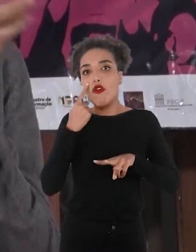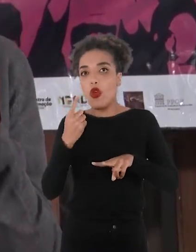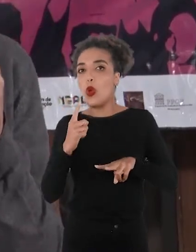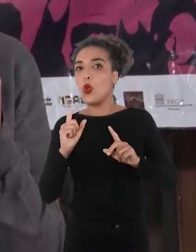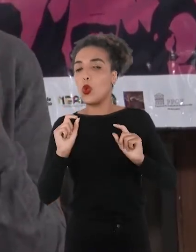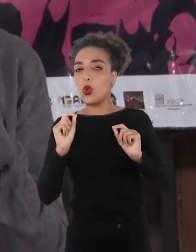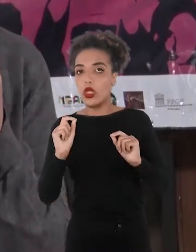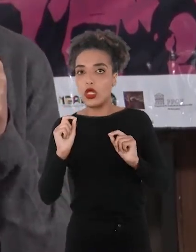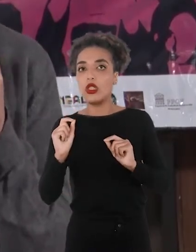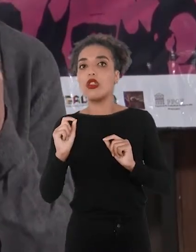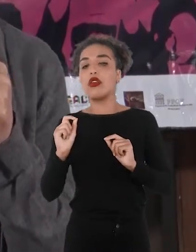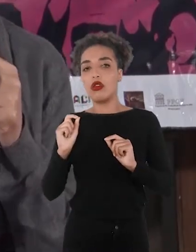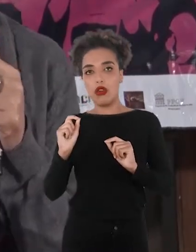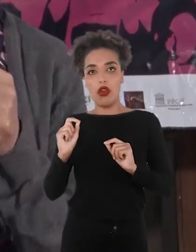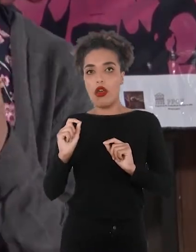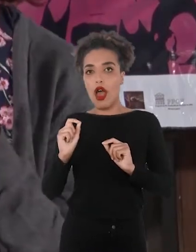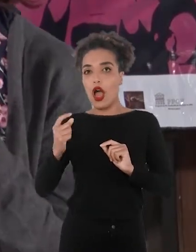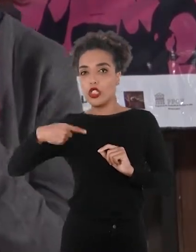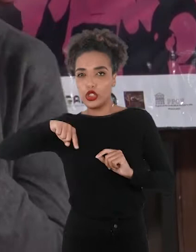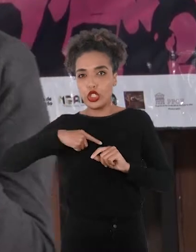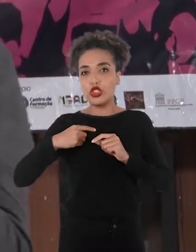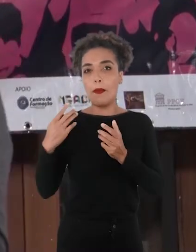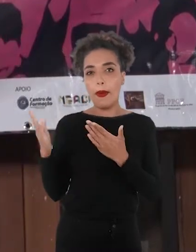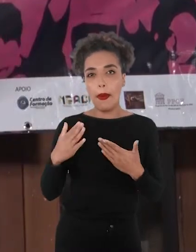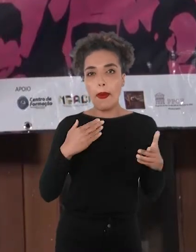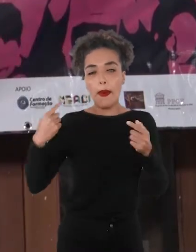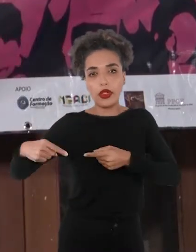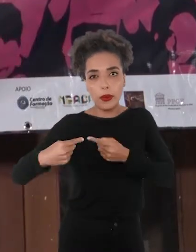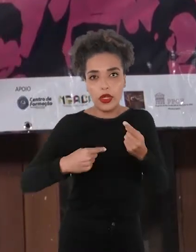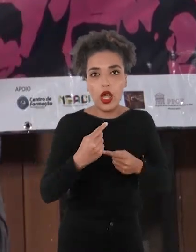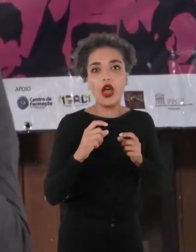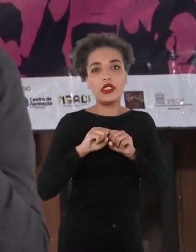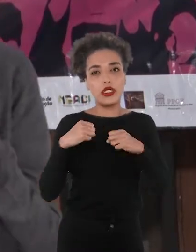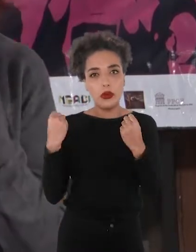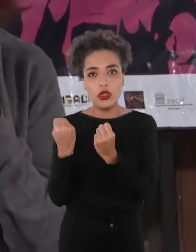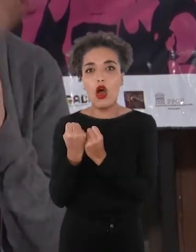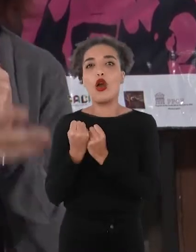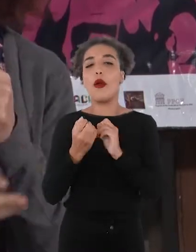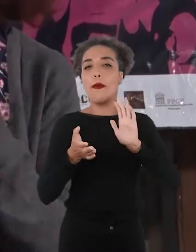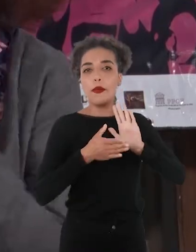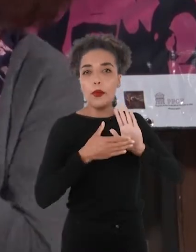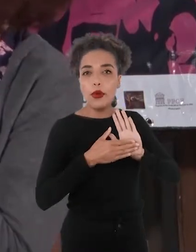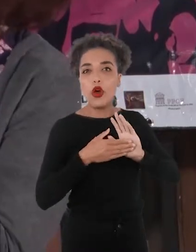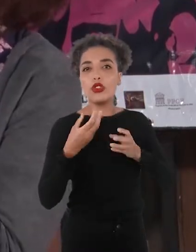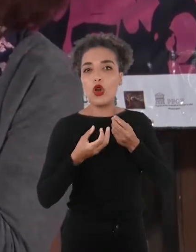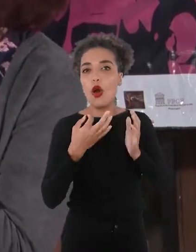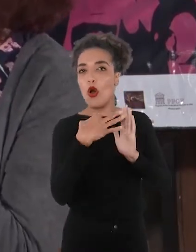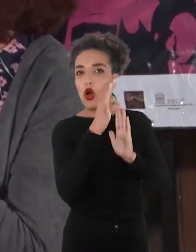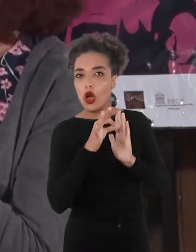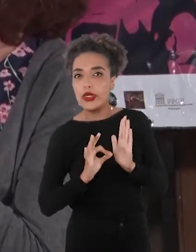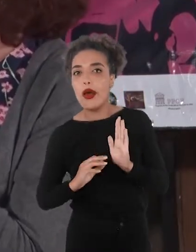o que foi, né, trazido aqui no debate, do seminário de propostas, de correções, de melhorias.